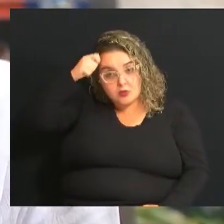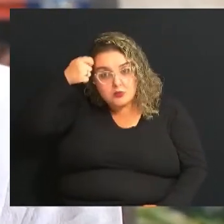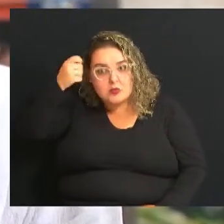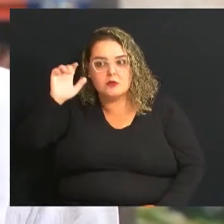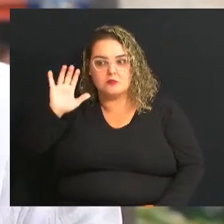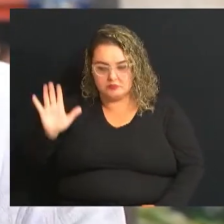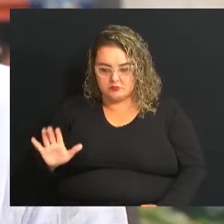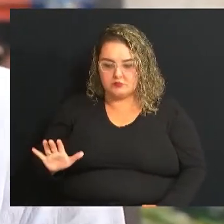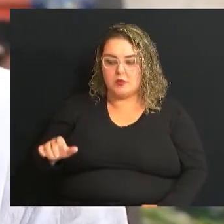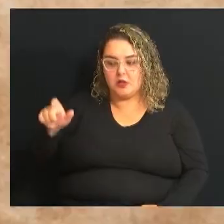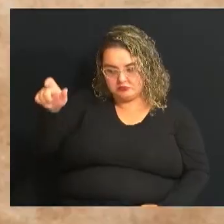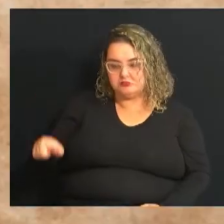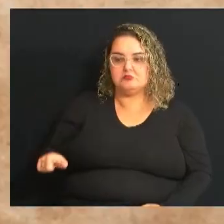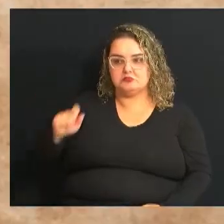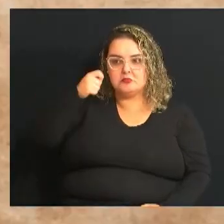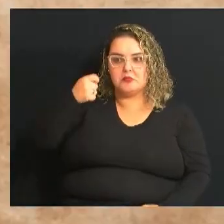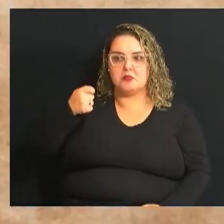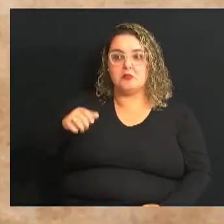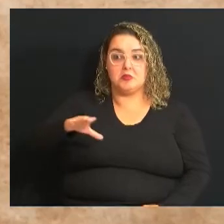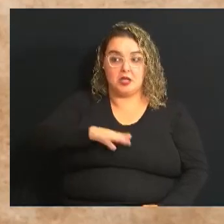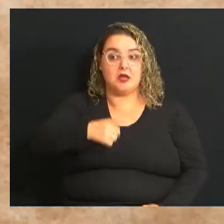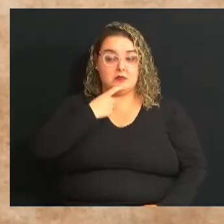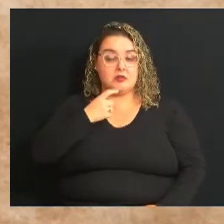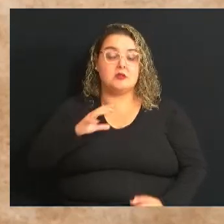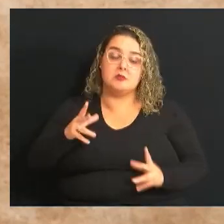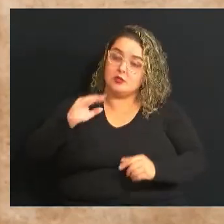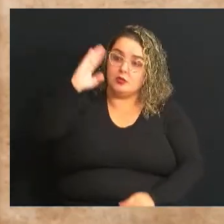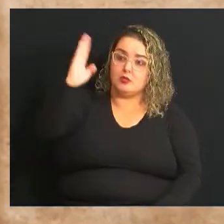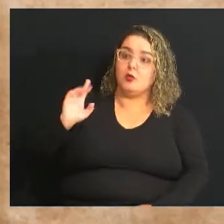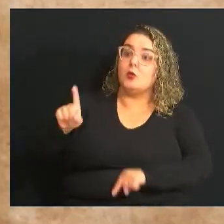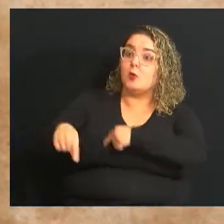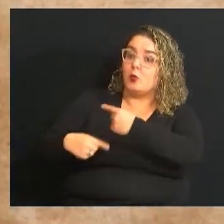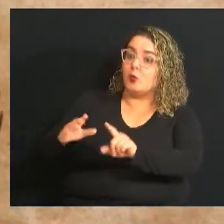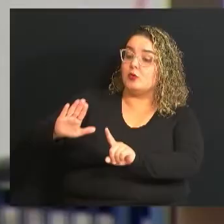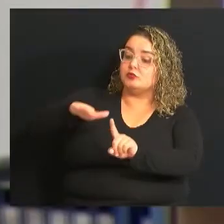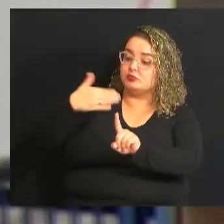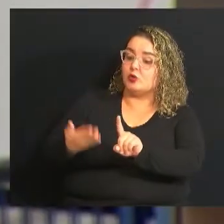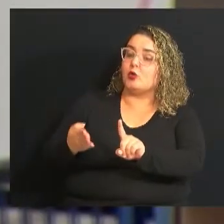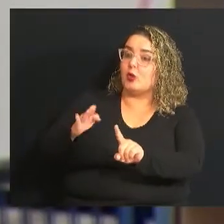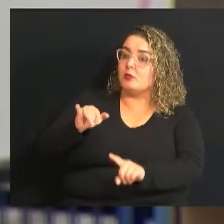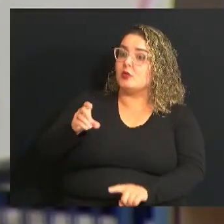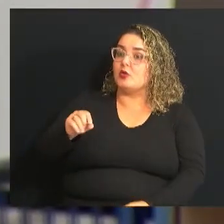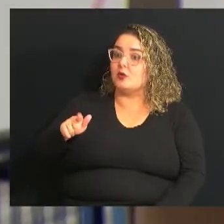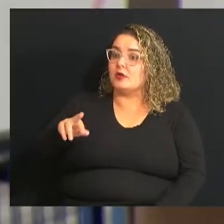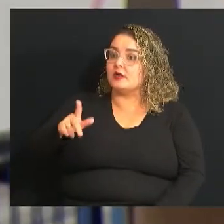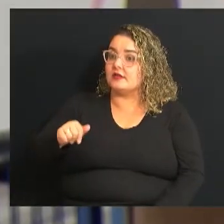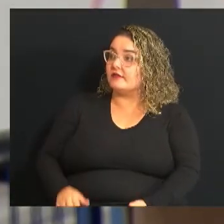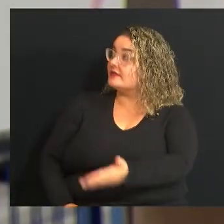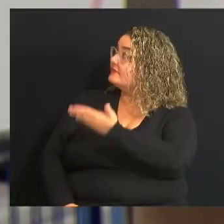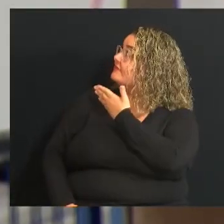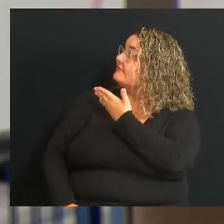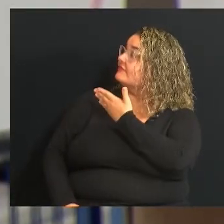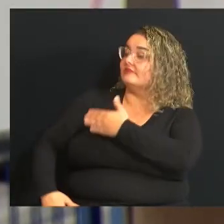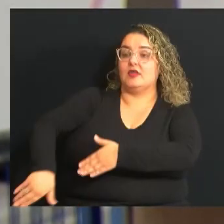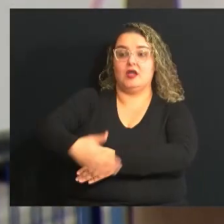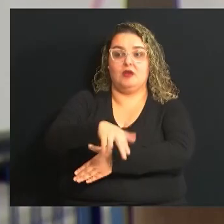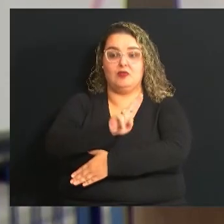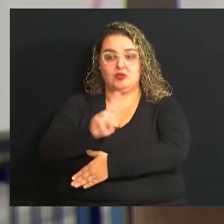E até porque eu cresci escutando o Guarani, né? Inclusive na